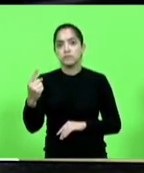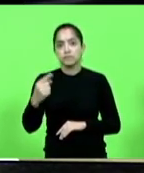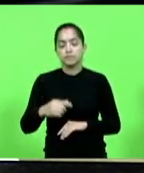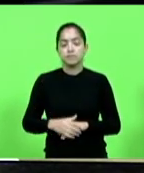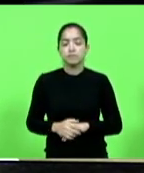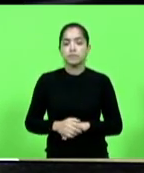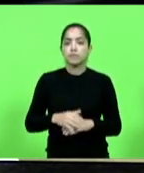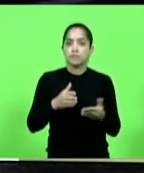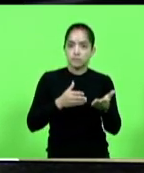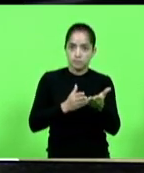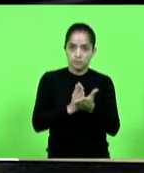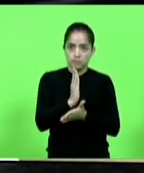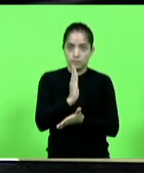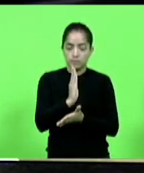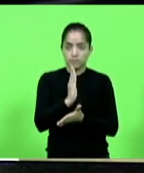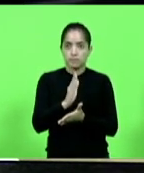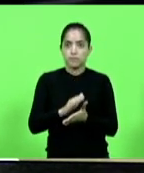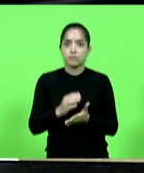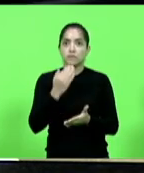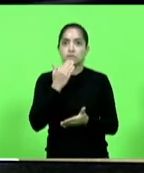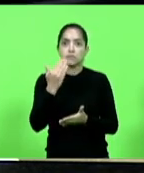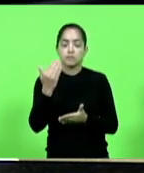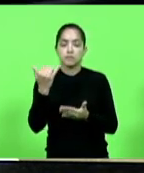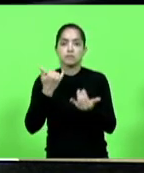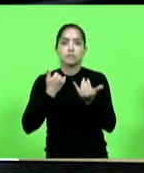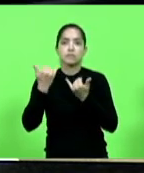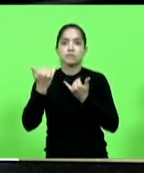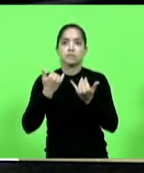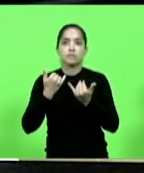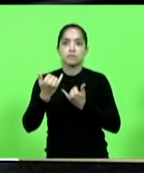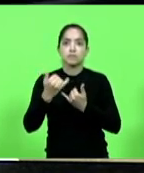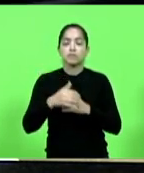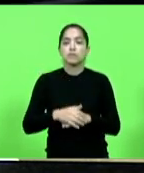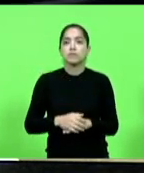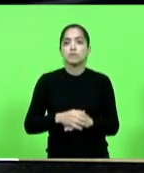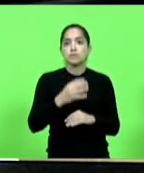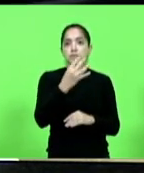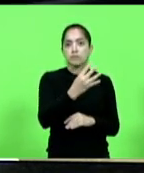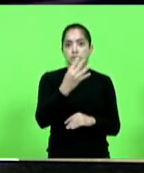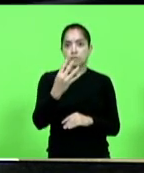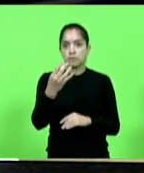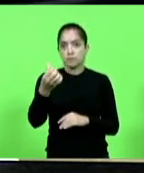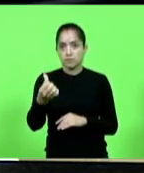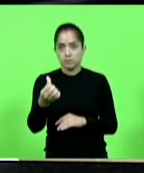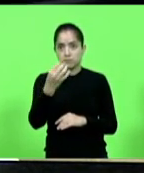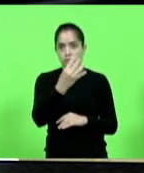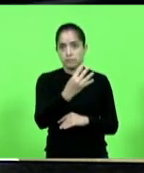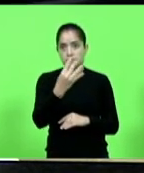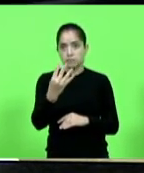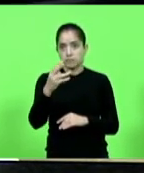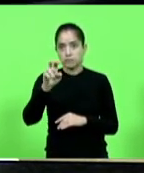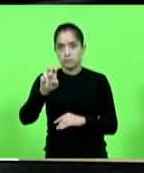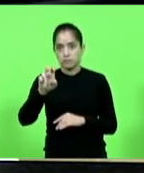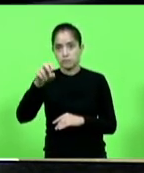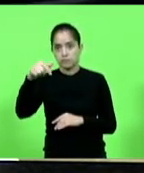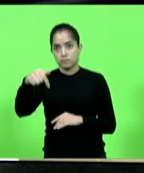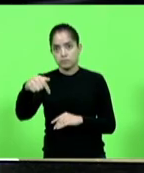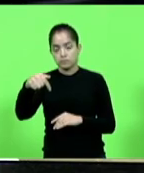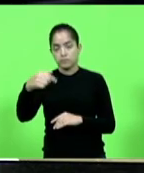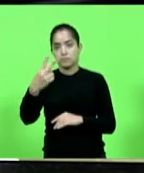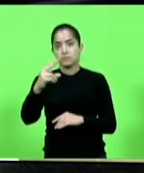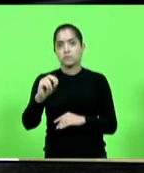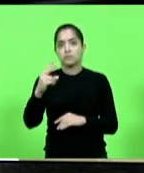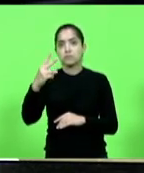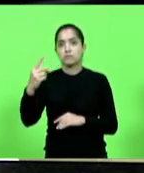Foram aprovados os pedidos de informação nº 446-457-2021,